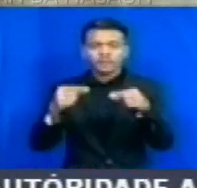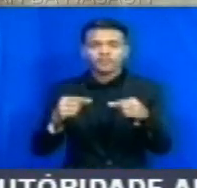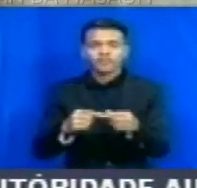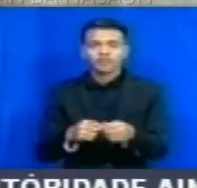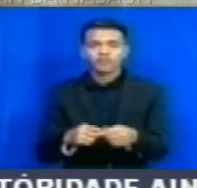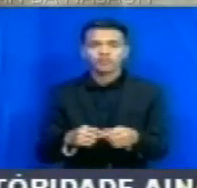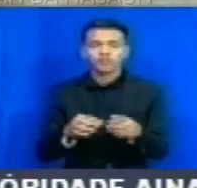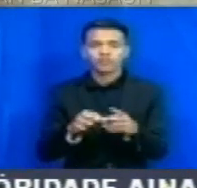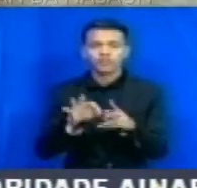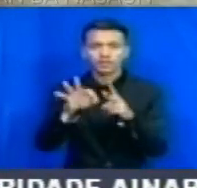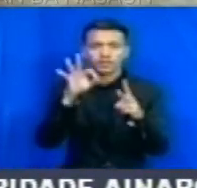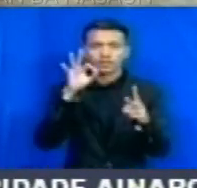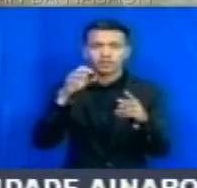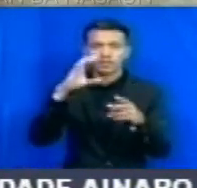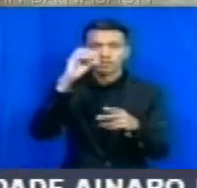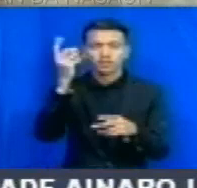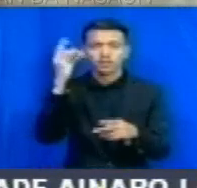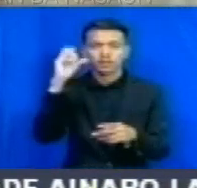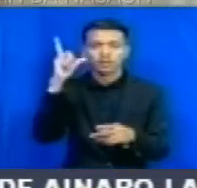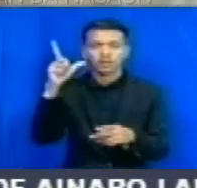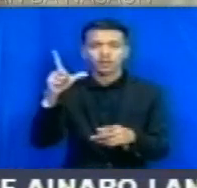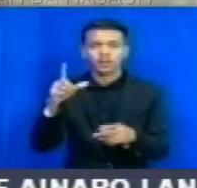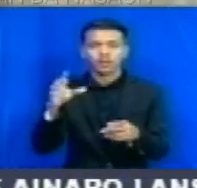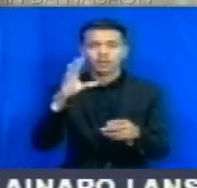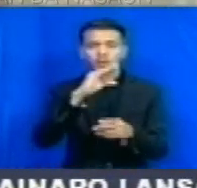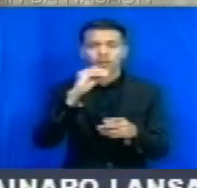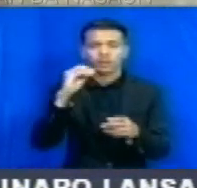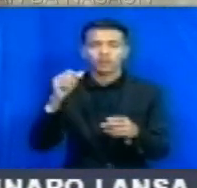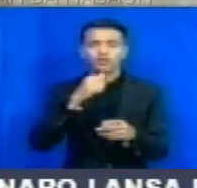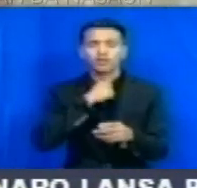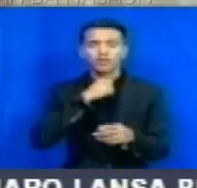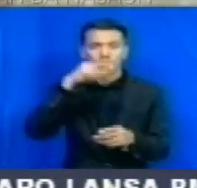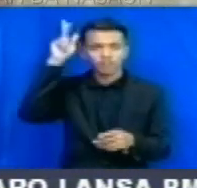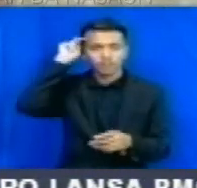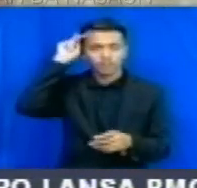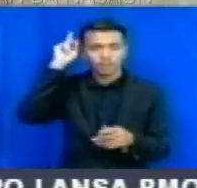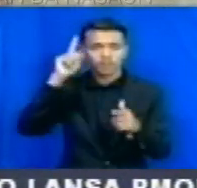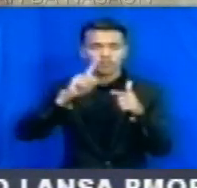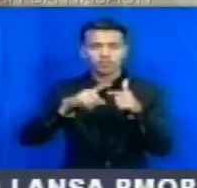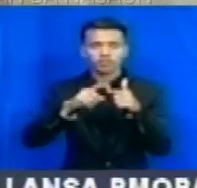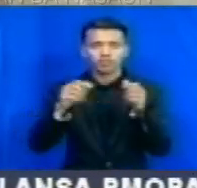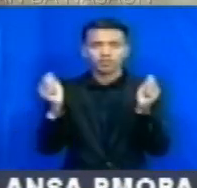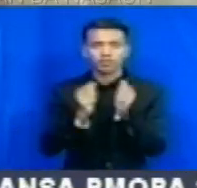tane cardeal liho samo papa segundo ho esperanza